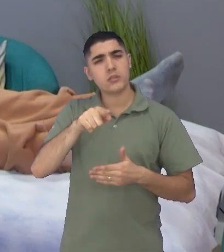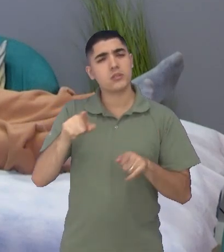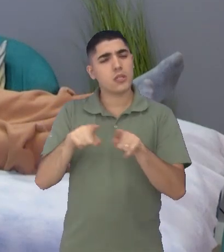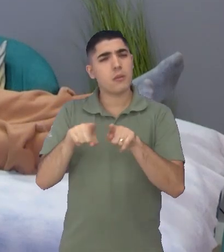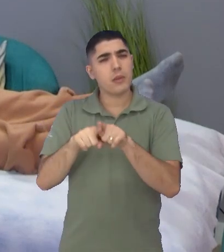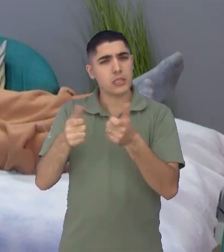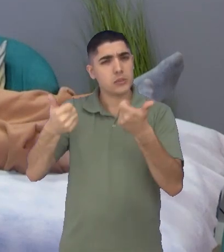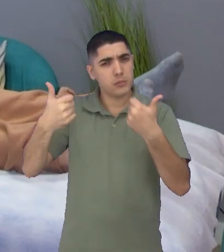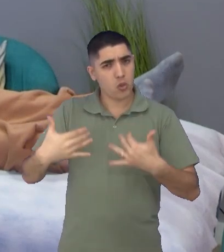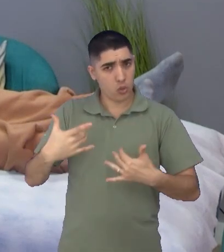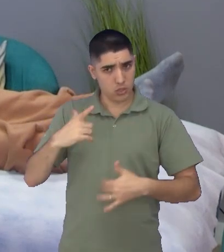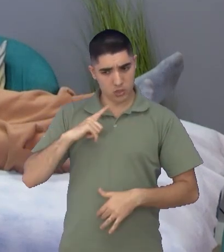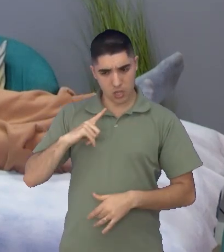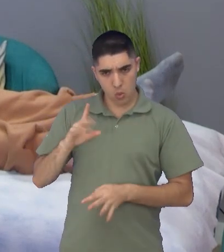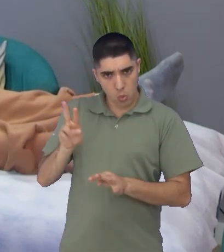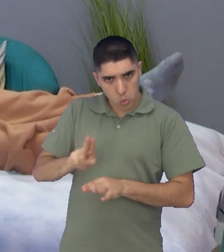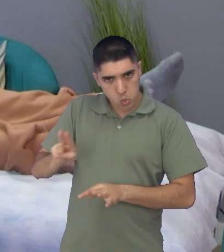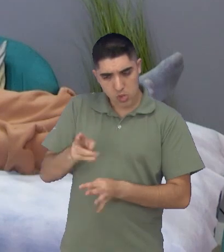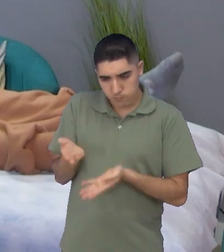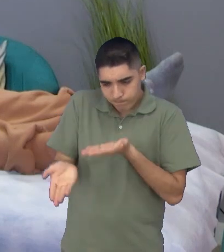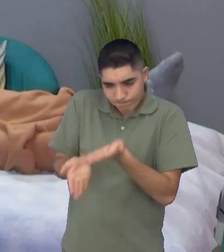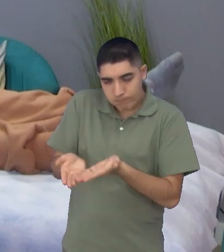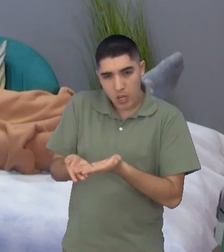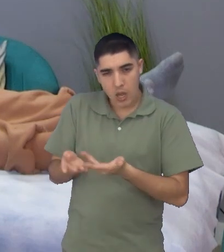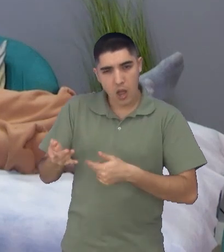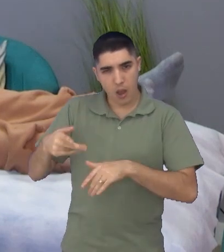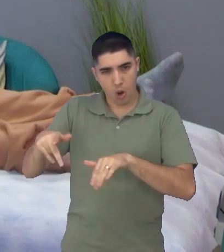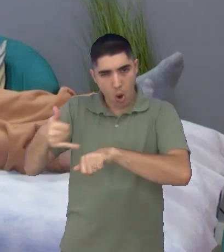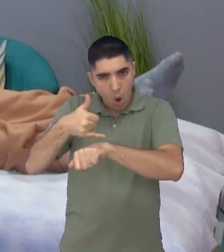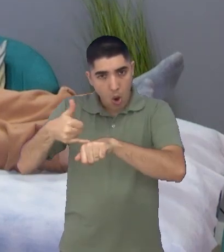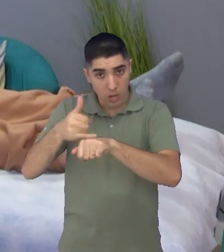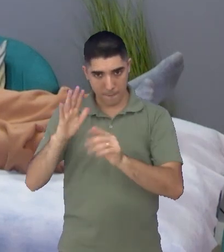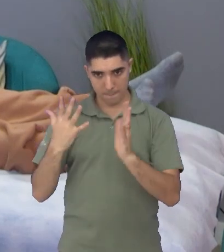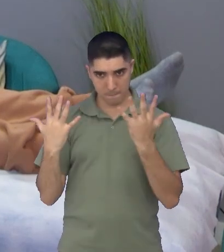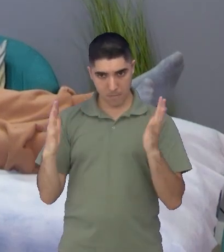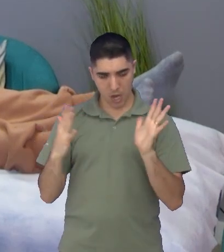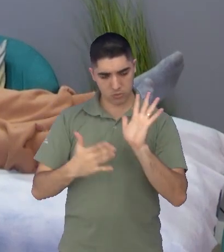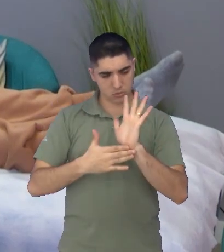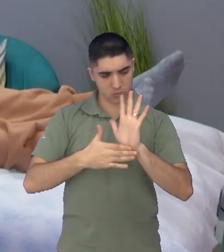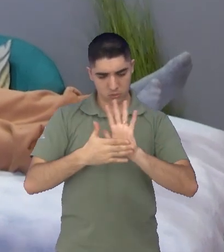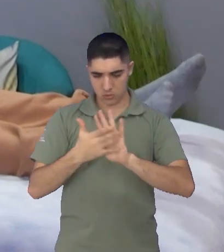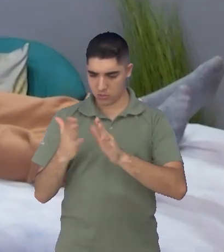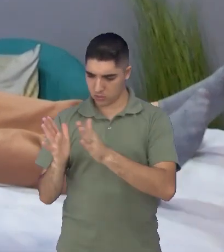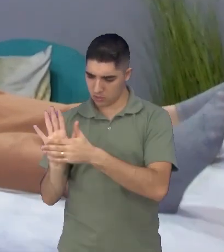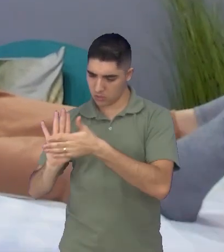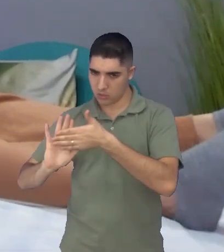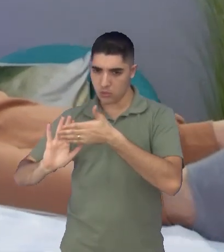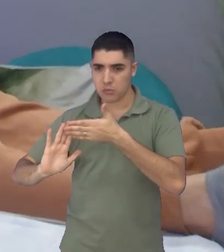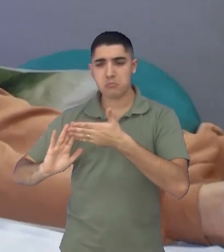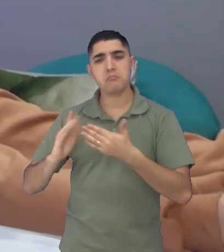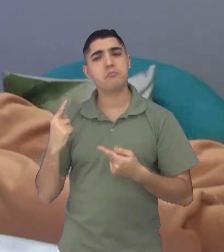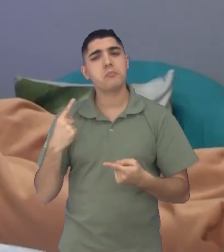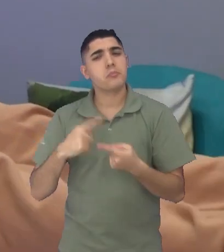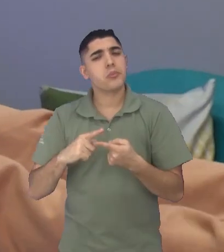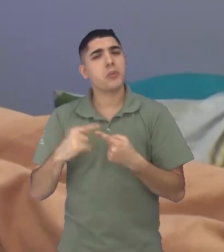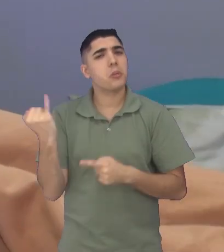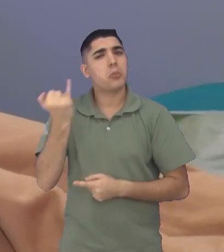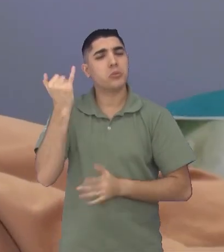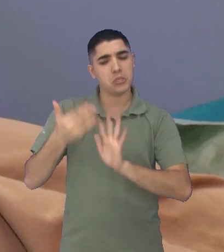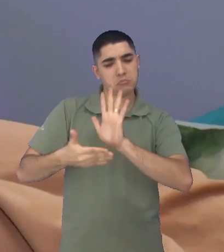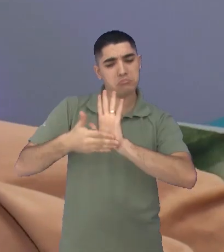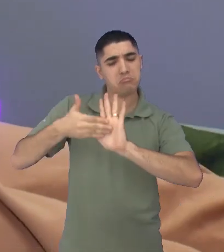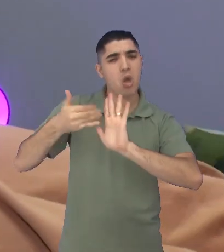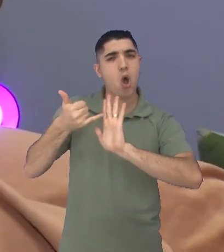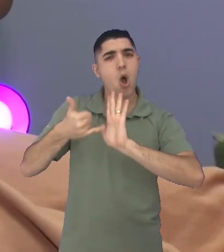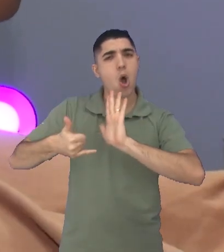óleo essencial e esse daqui a gente vai espirrar na palma das mãos dela. Isso. Qual que é a importância, qual que é a necessidade desse óleo?